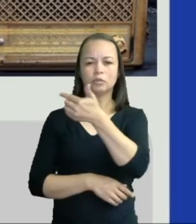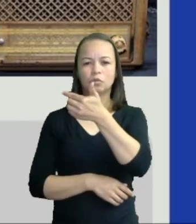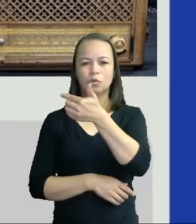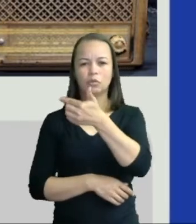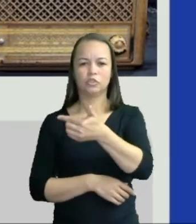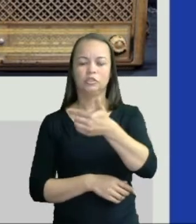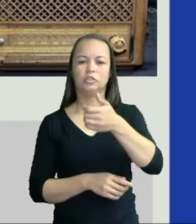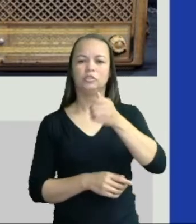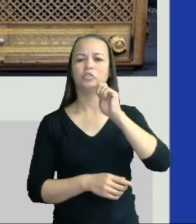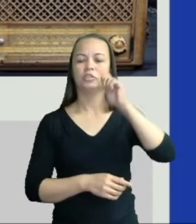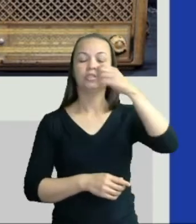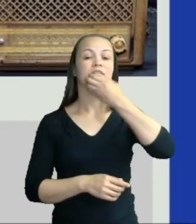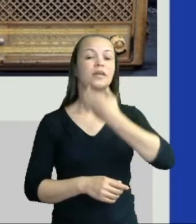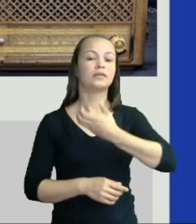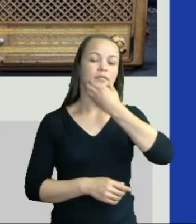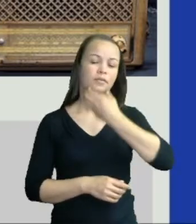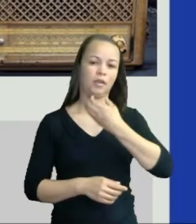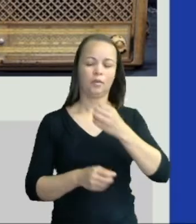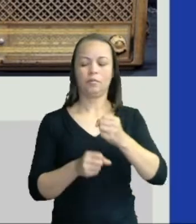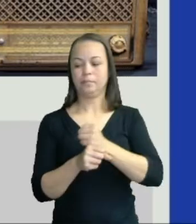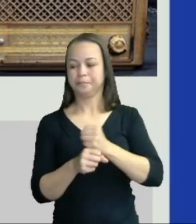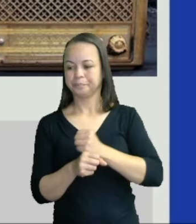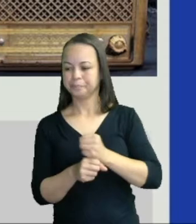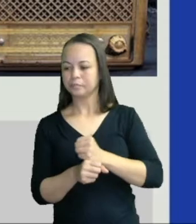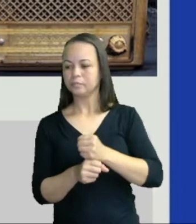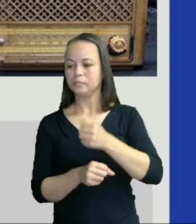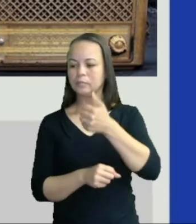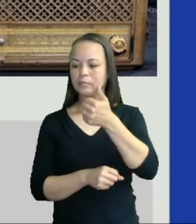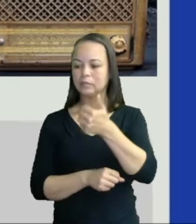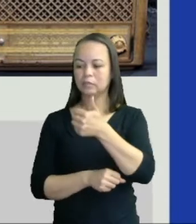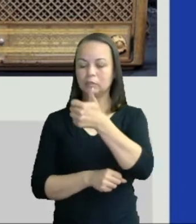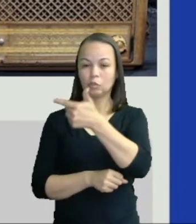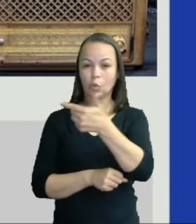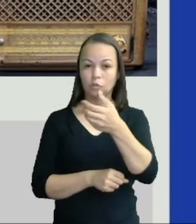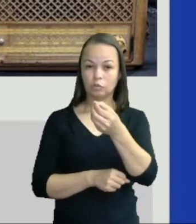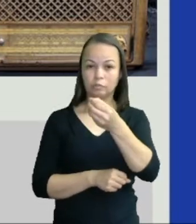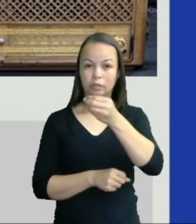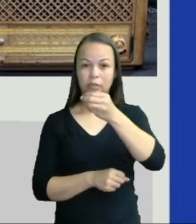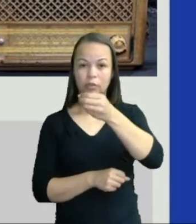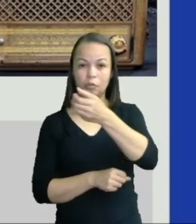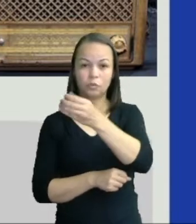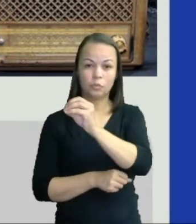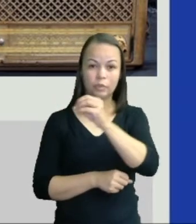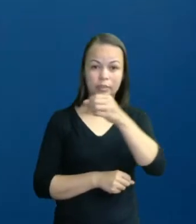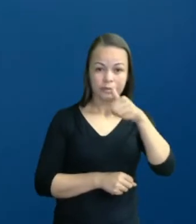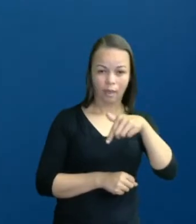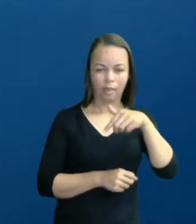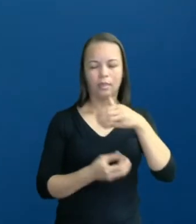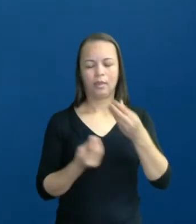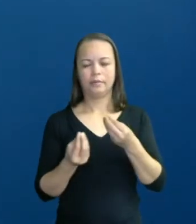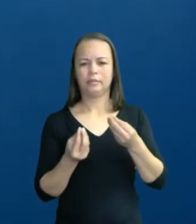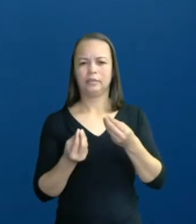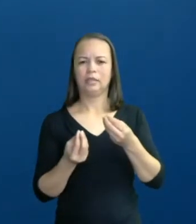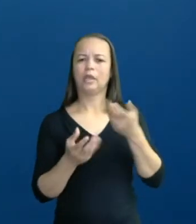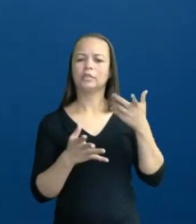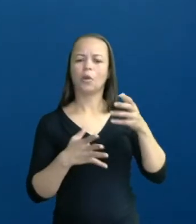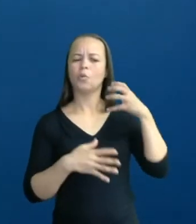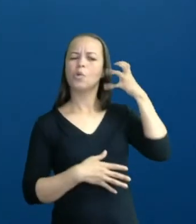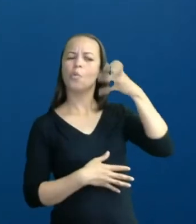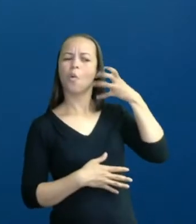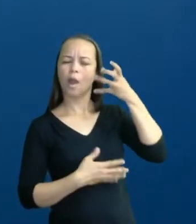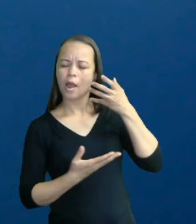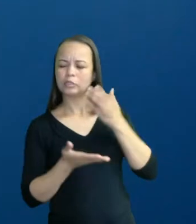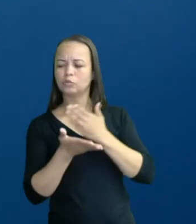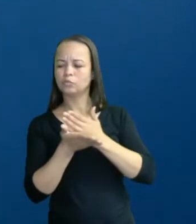2007. Em 1831, o rádio começou com Maicon. Então, gente, vê